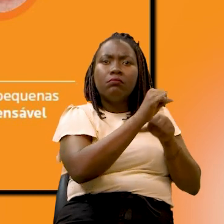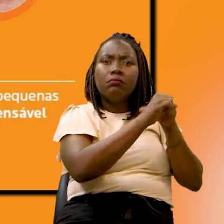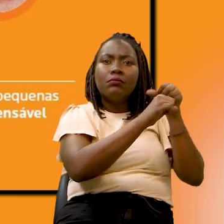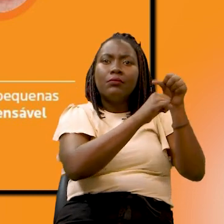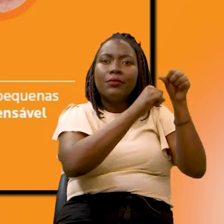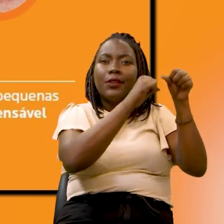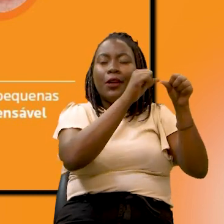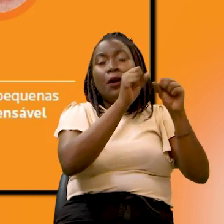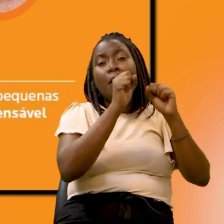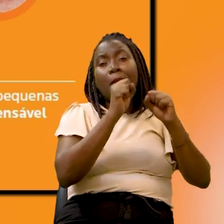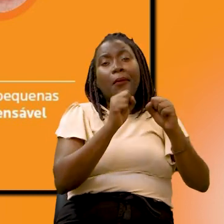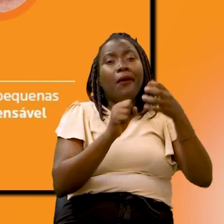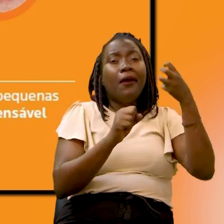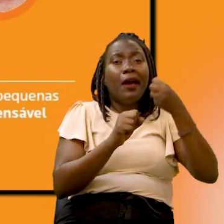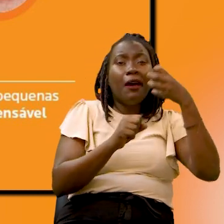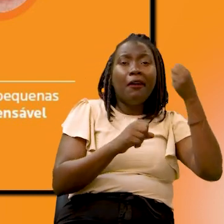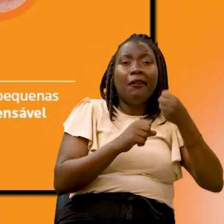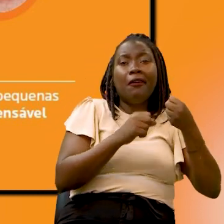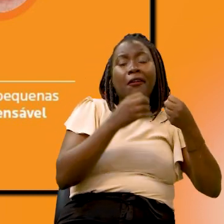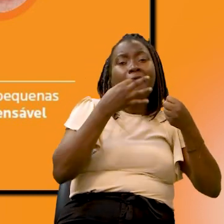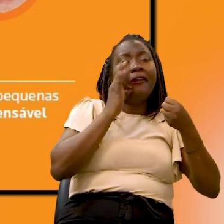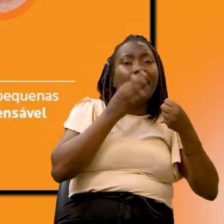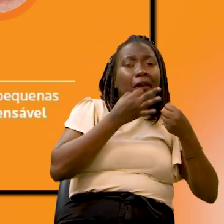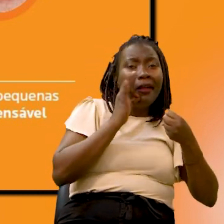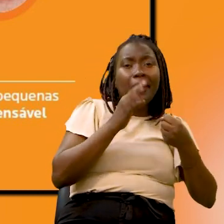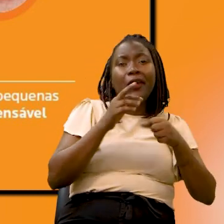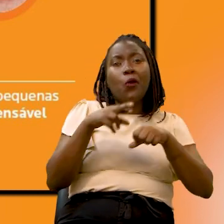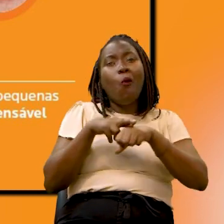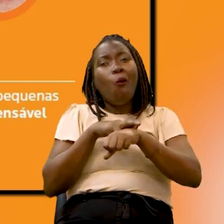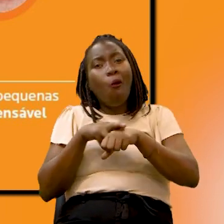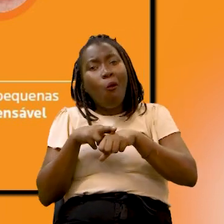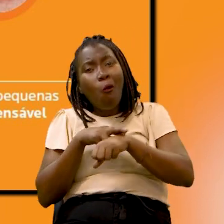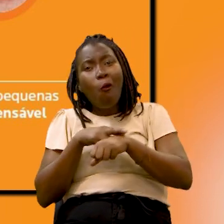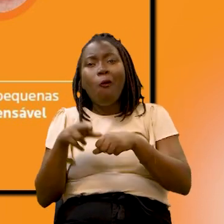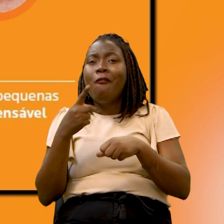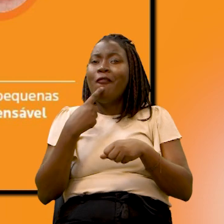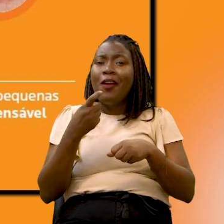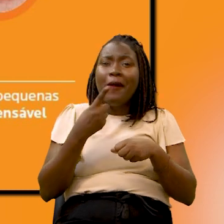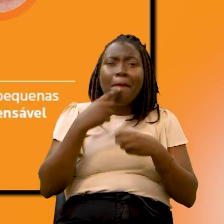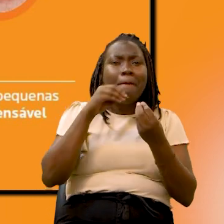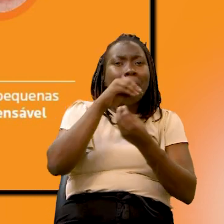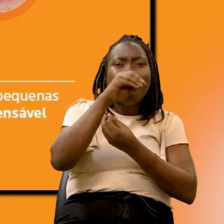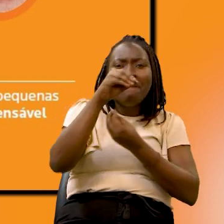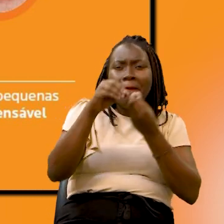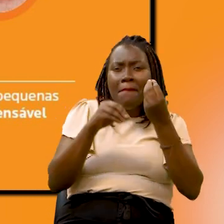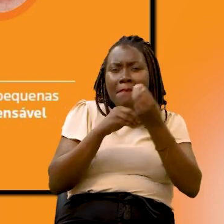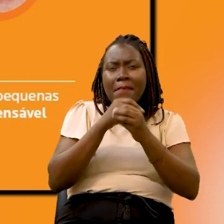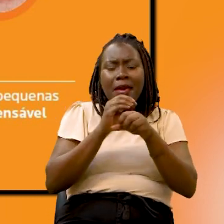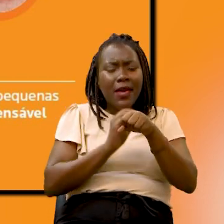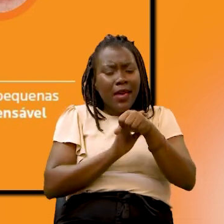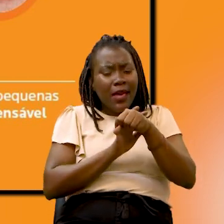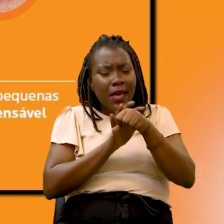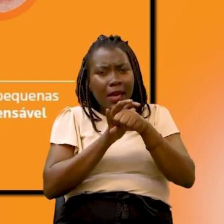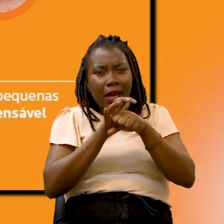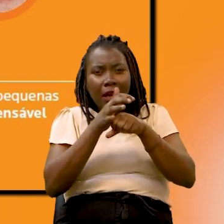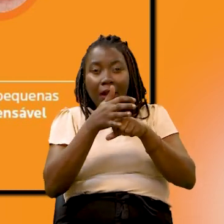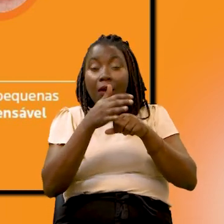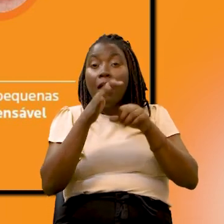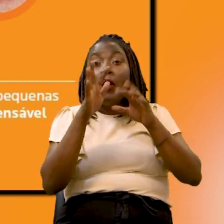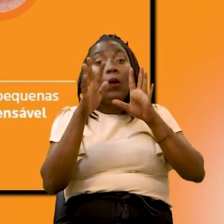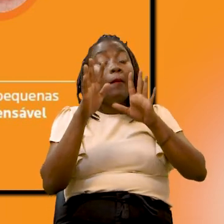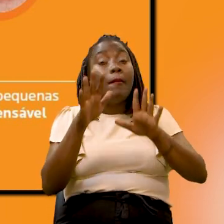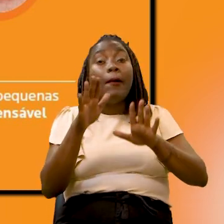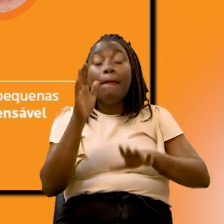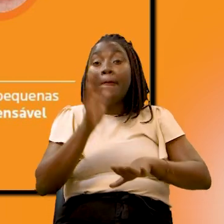cores diferentes. Podem ser tons de café com leite, tons de roxo, tons de vermelho, podem ser também